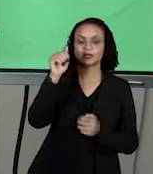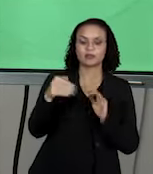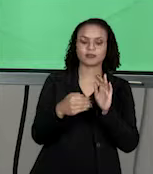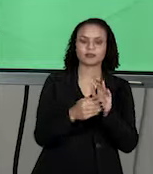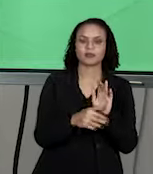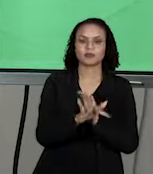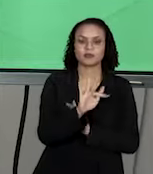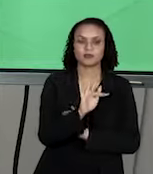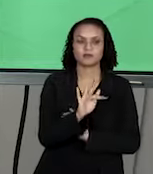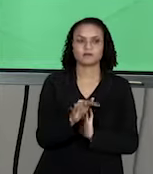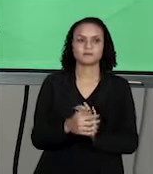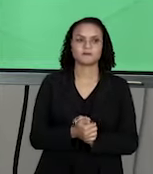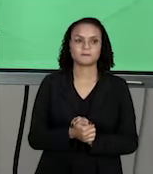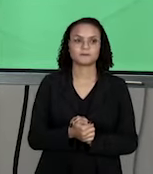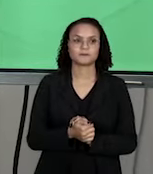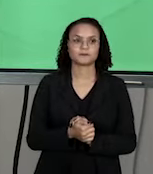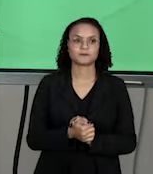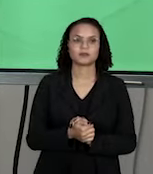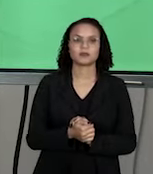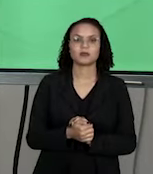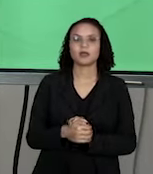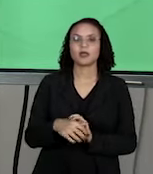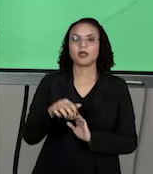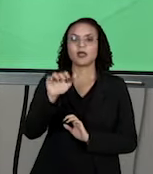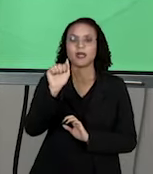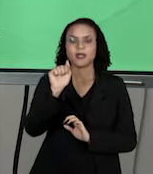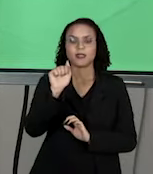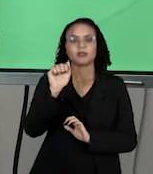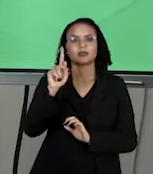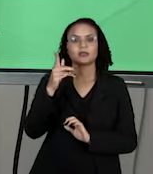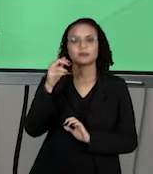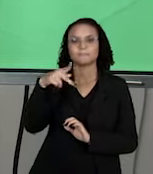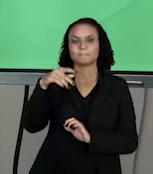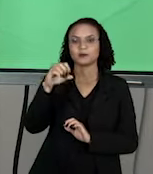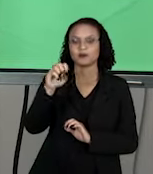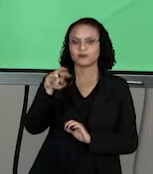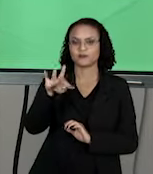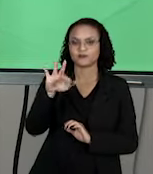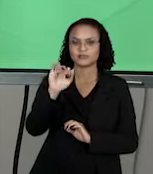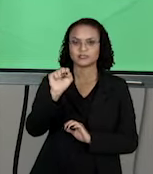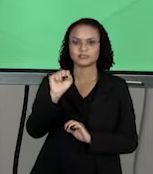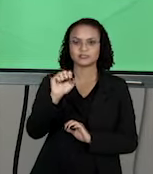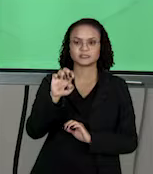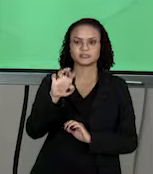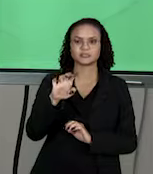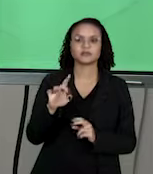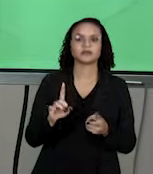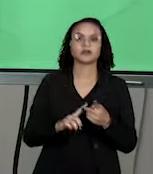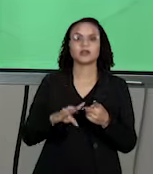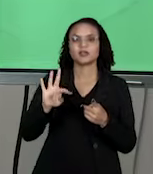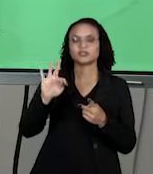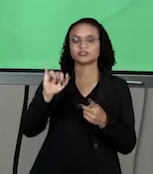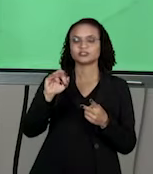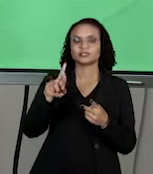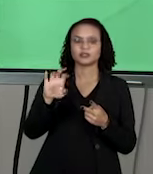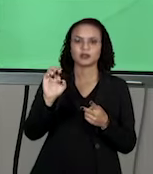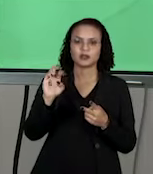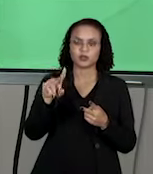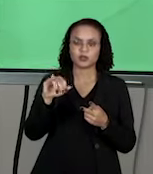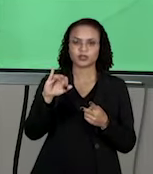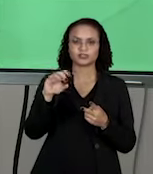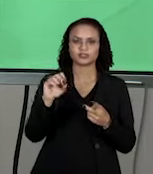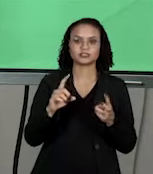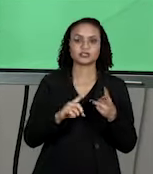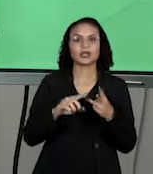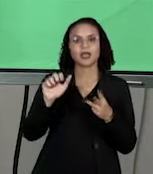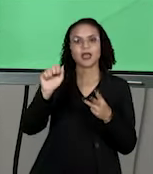hipófise, em B, tireoide, C, adrenal, D, pâncreas, E,